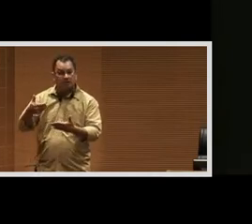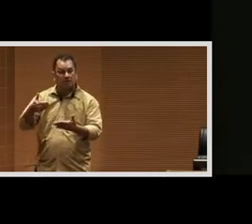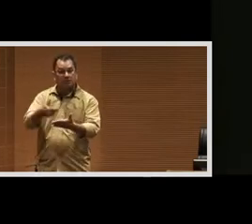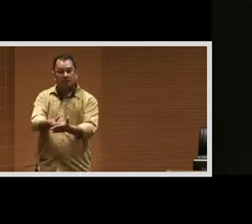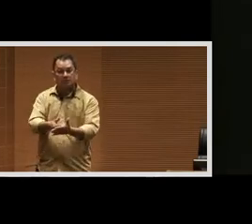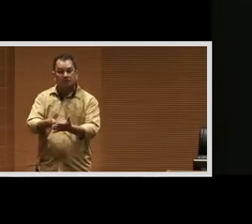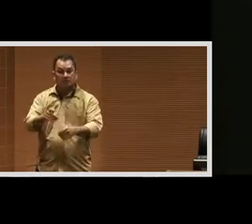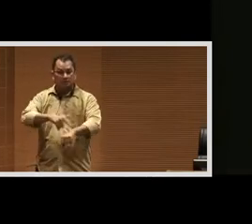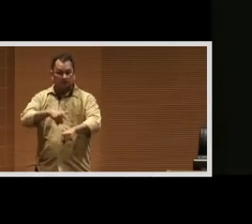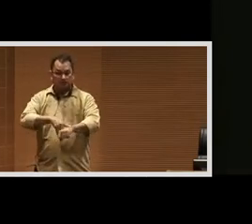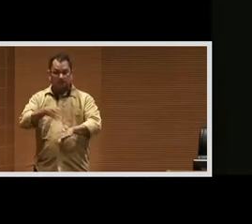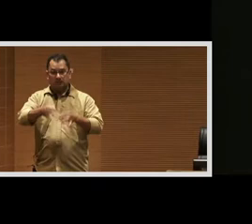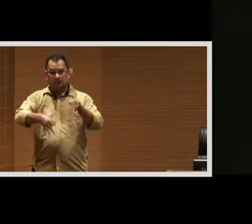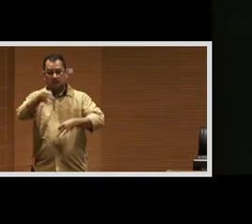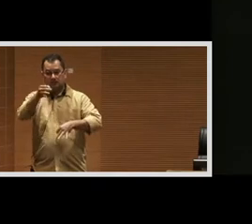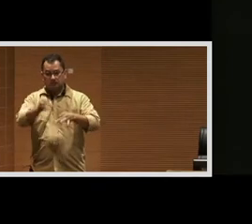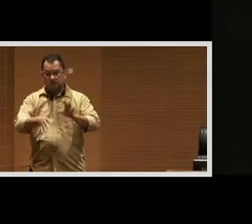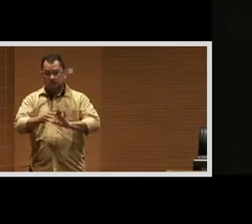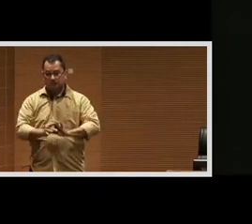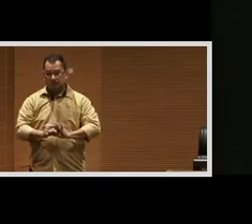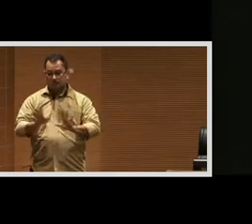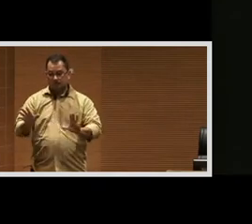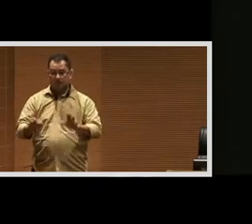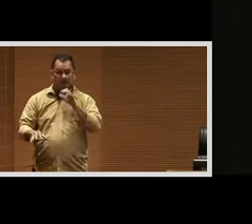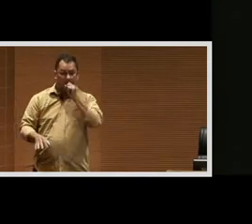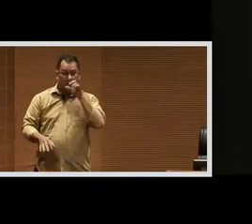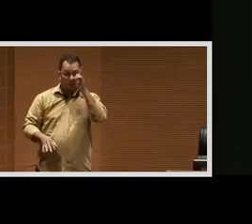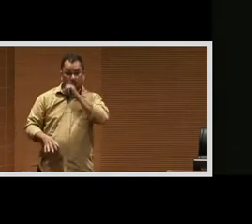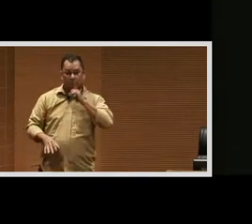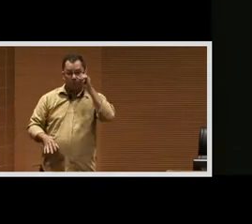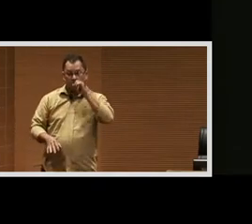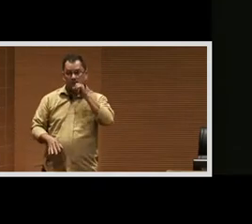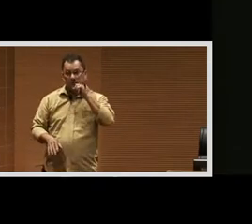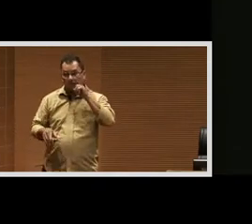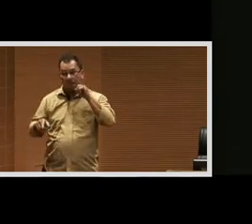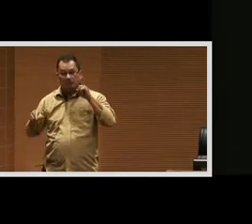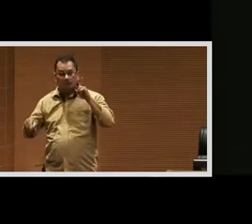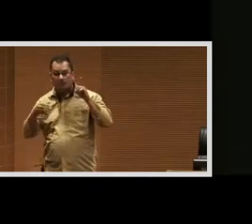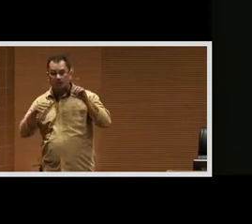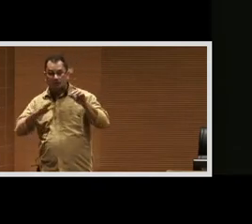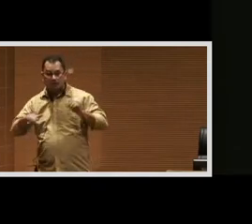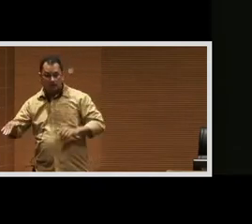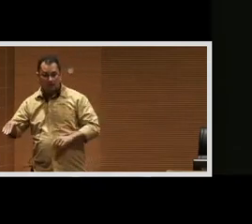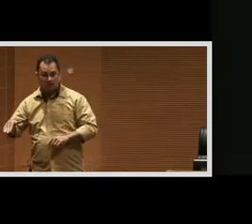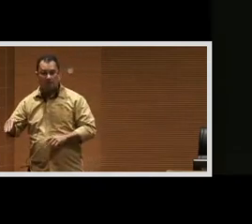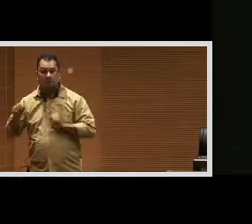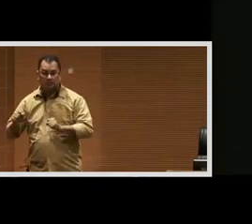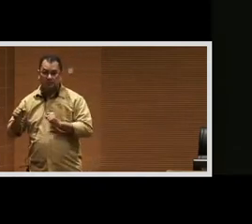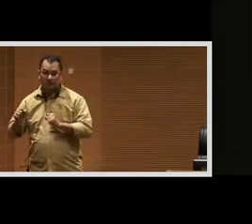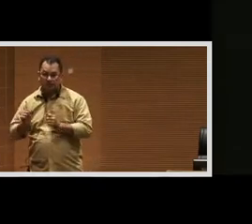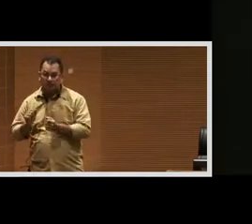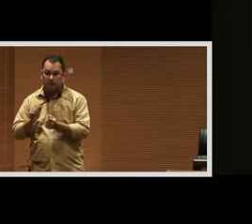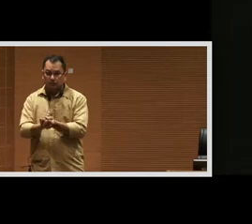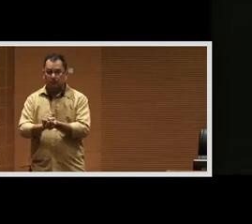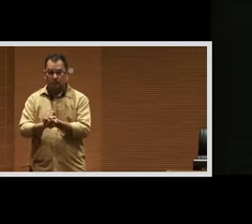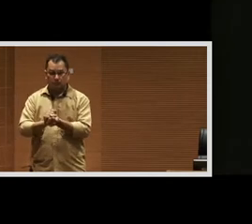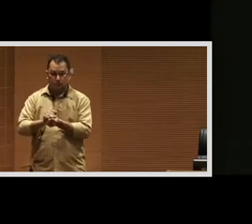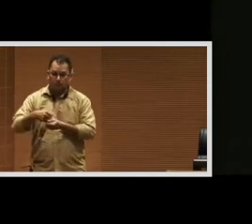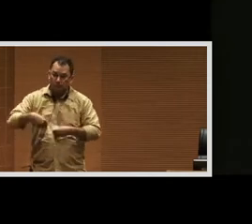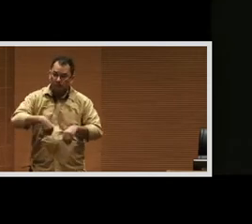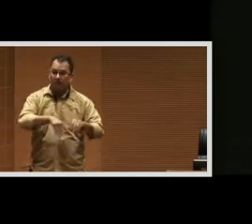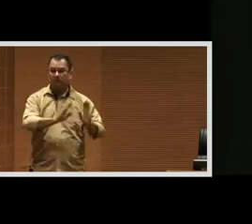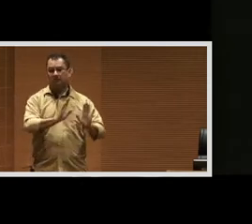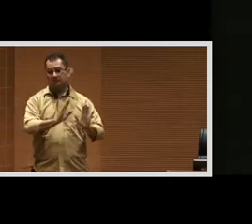que o Miguel passasse um fim de semana com esse casal. E, quando o Miguel chegou na casa, né,